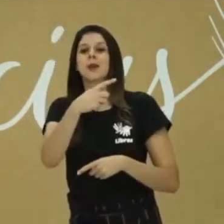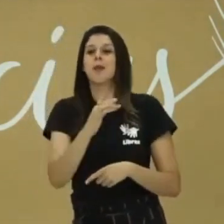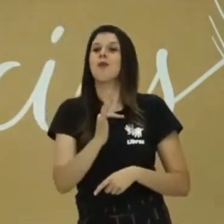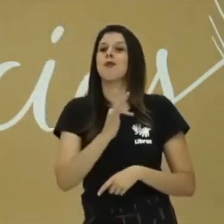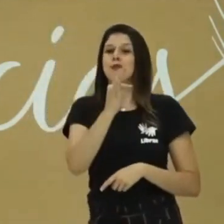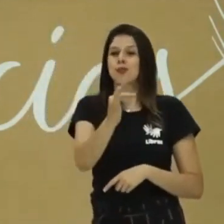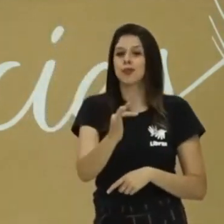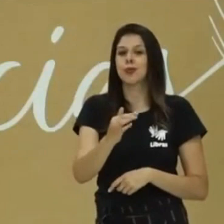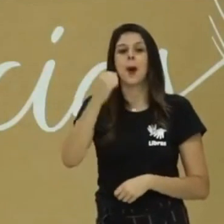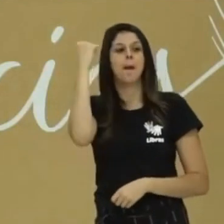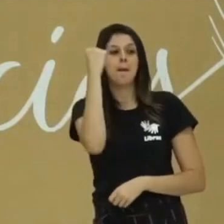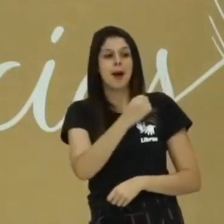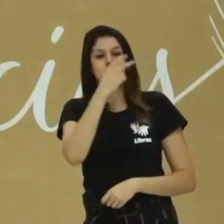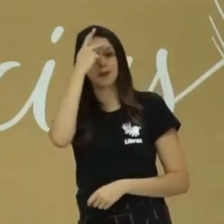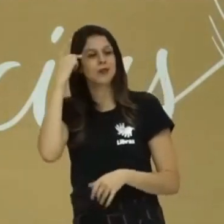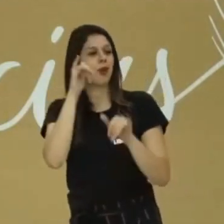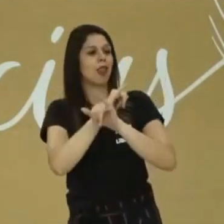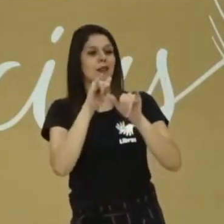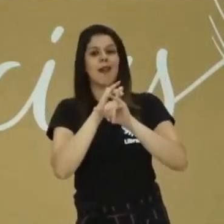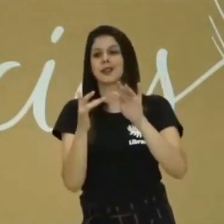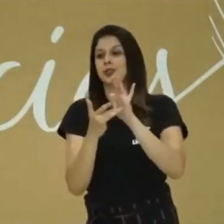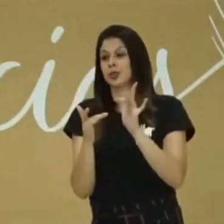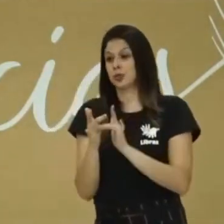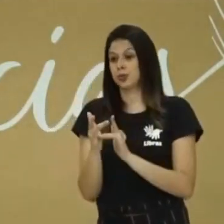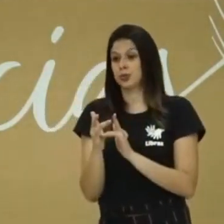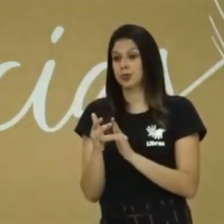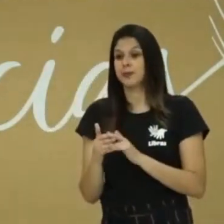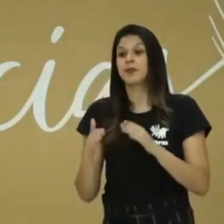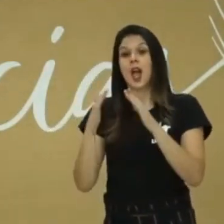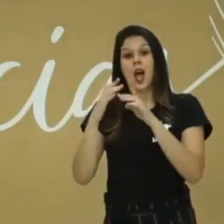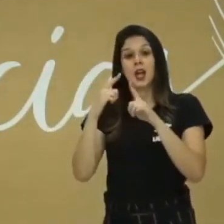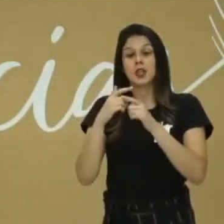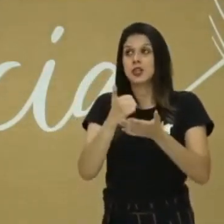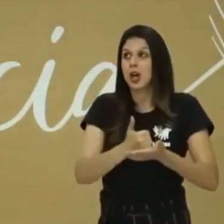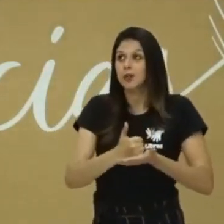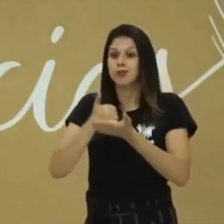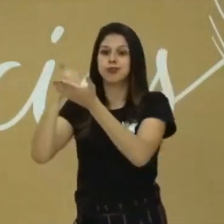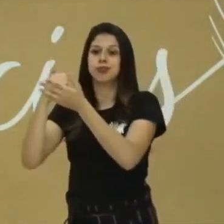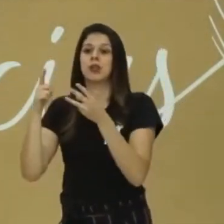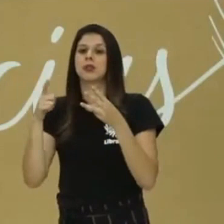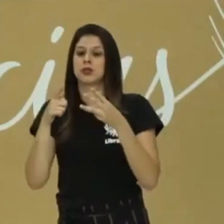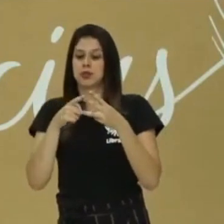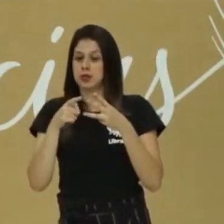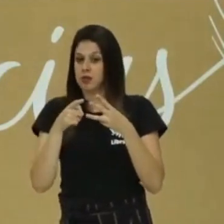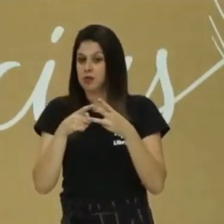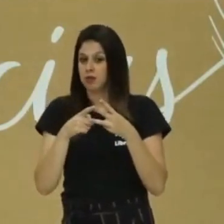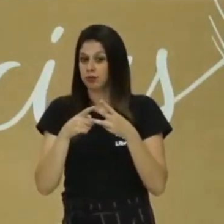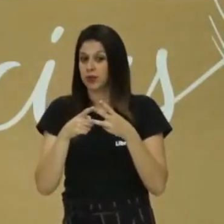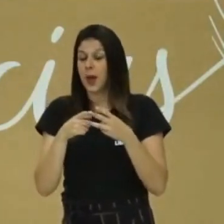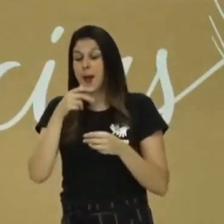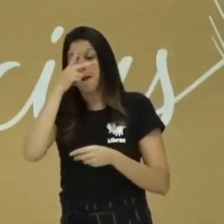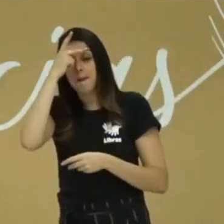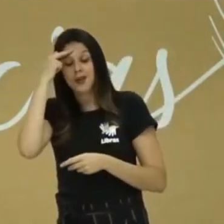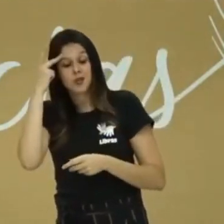que professa o nome de Cristo a virar o arrebatamento da igreja aqueles que ficarem a Bíblia diz que eles não poderão